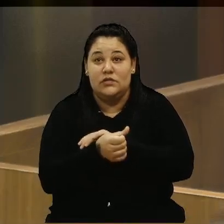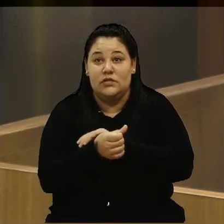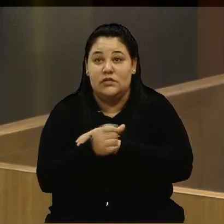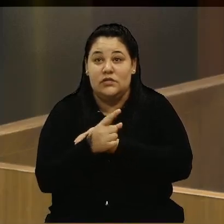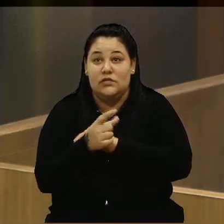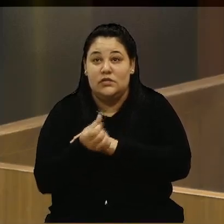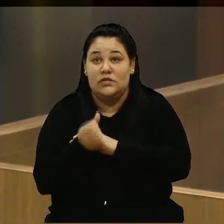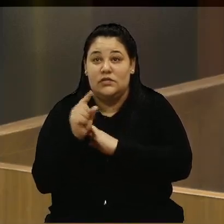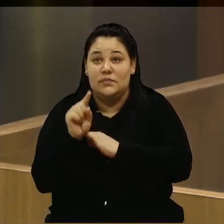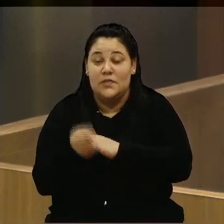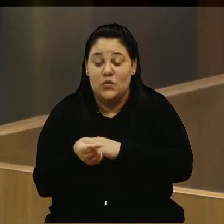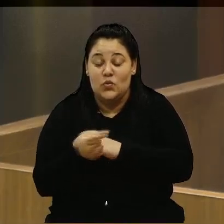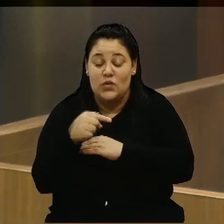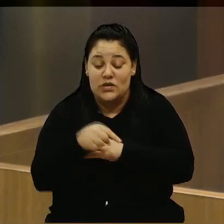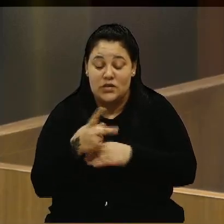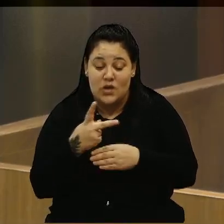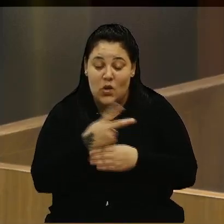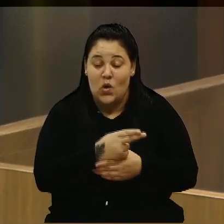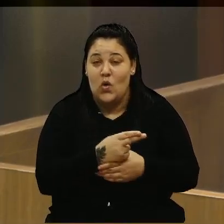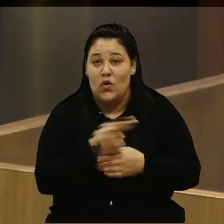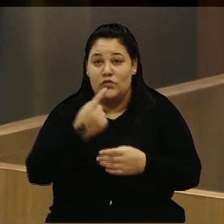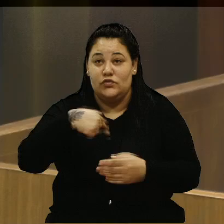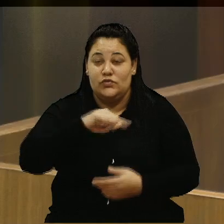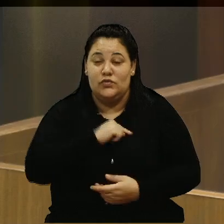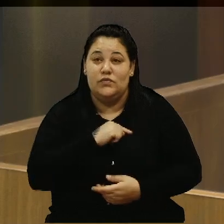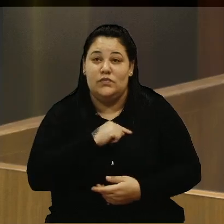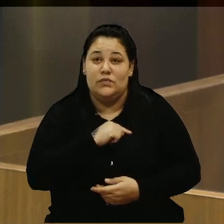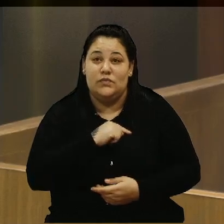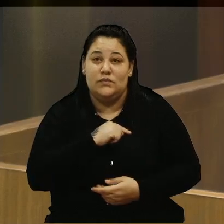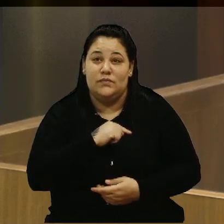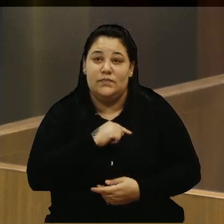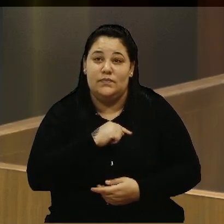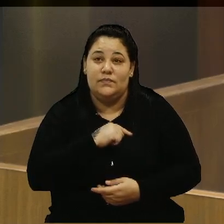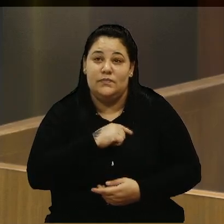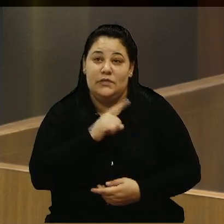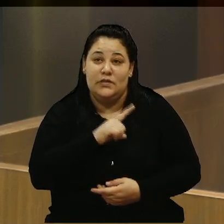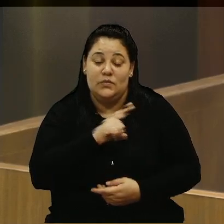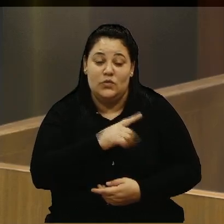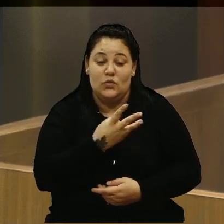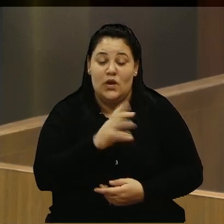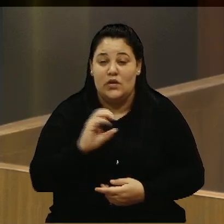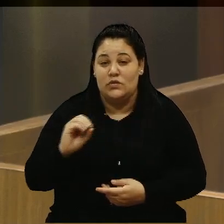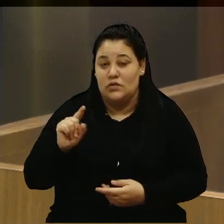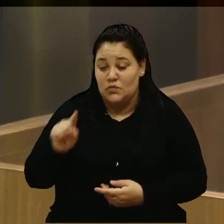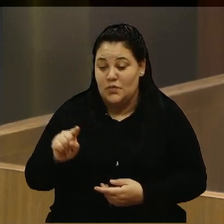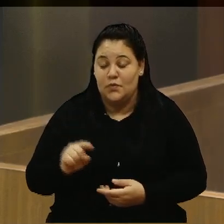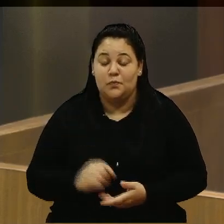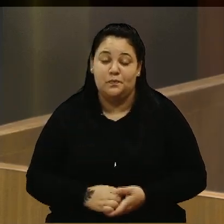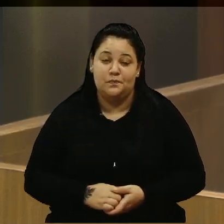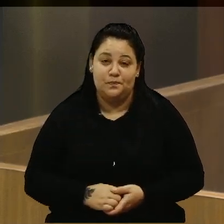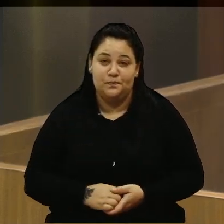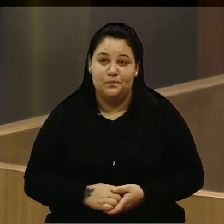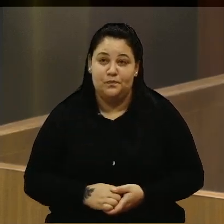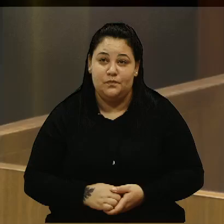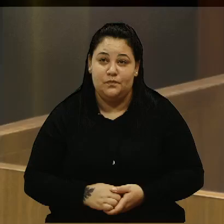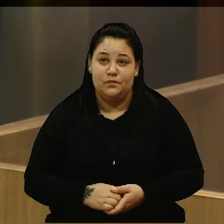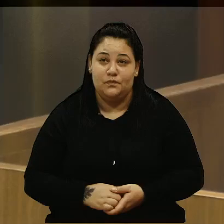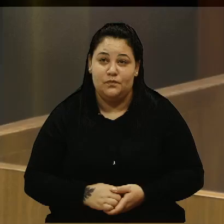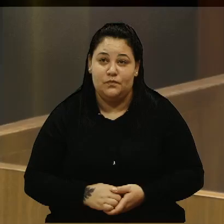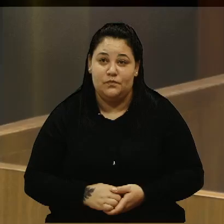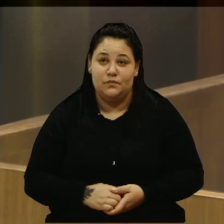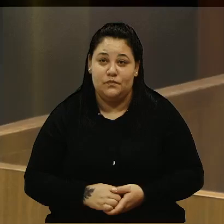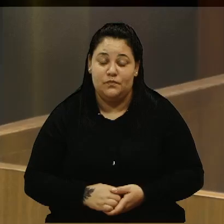5.616.000. Com esse corte, a gente passa para 400 mil. Gente, são